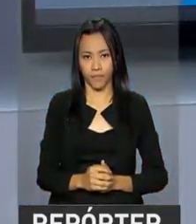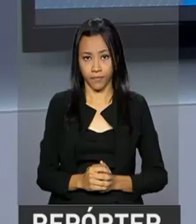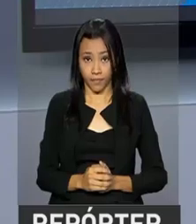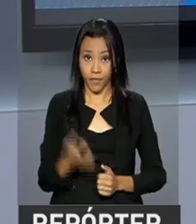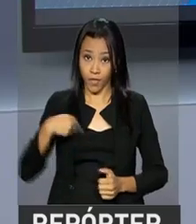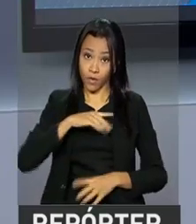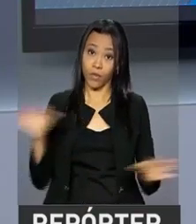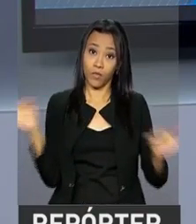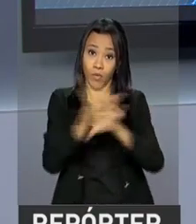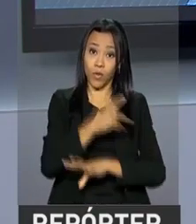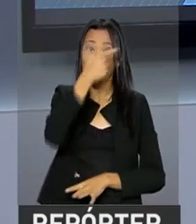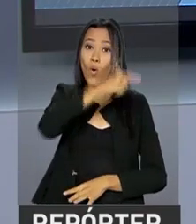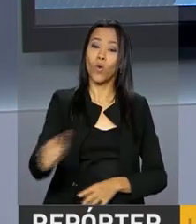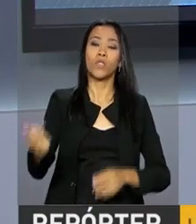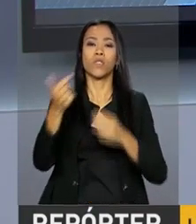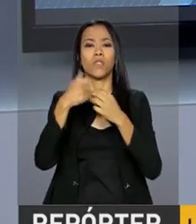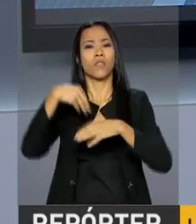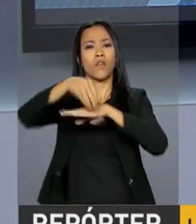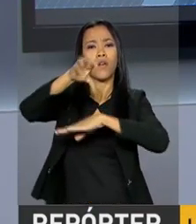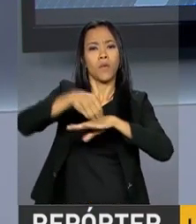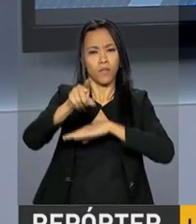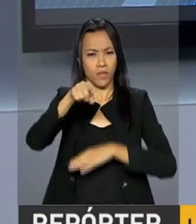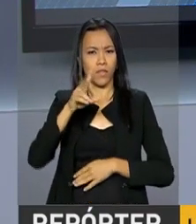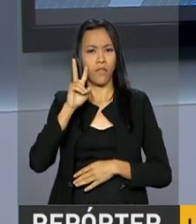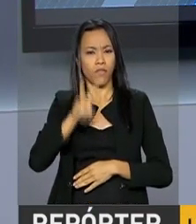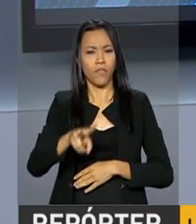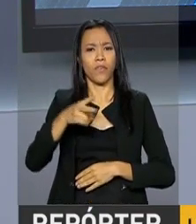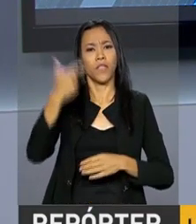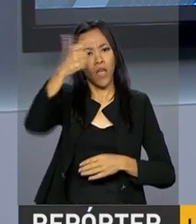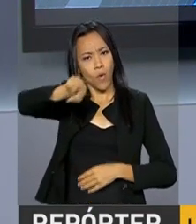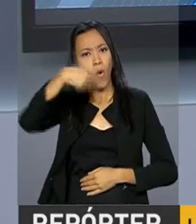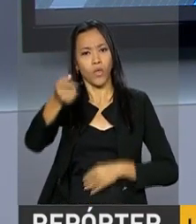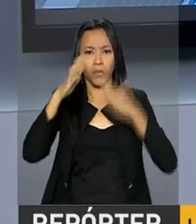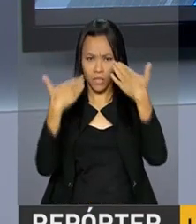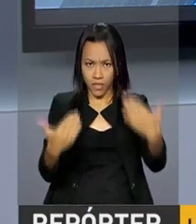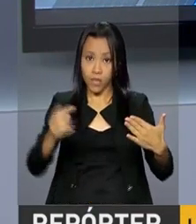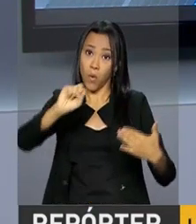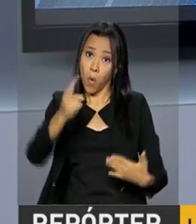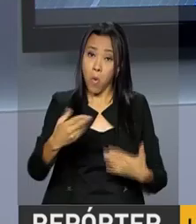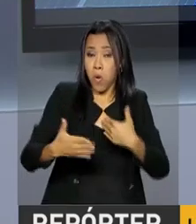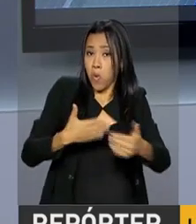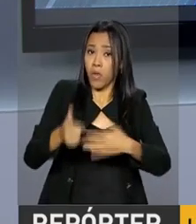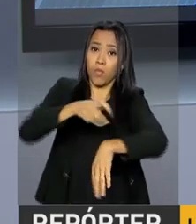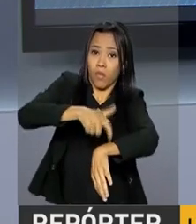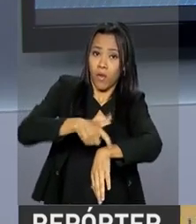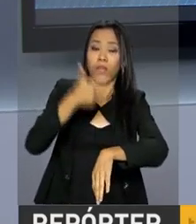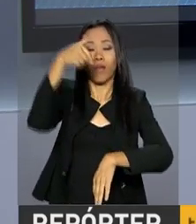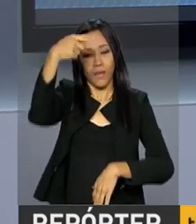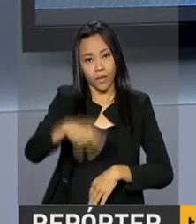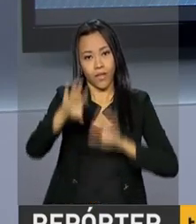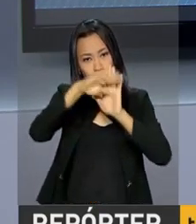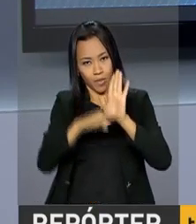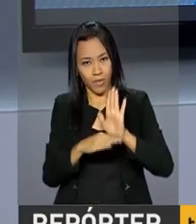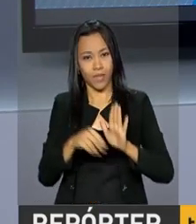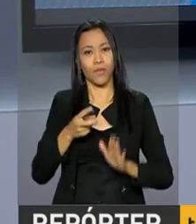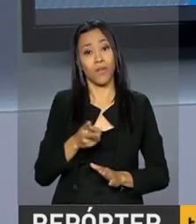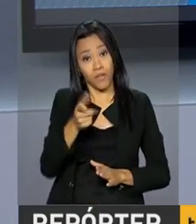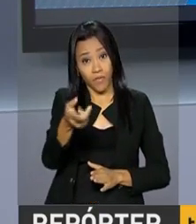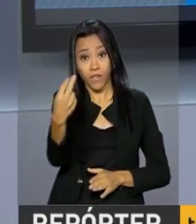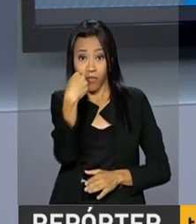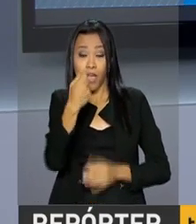A gente fica por aqui. Outras notícias você acompanha na próxima edição do Repórter NBR ou a qualquer momento em nossa programação. Enquanto